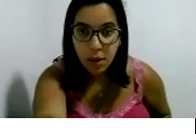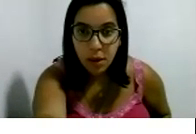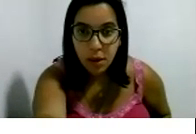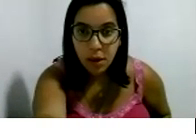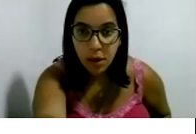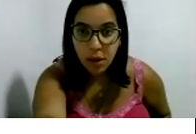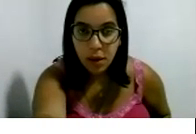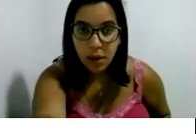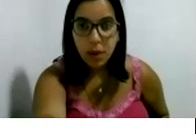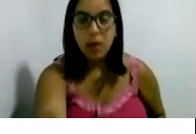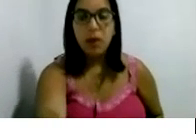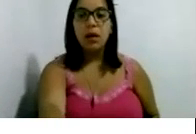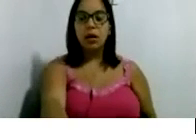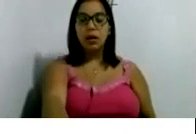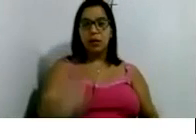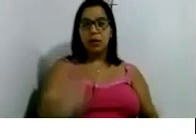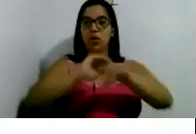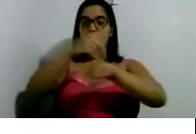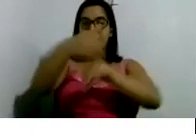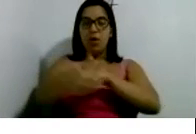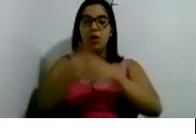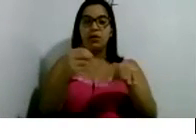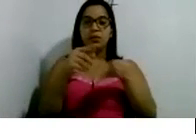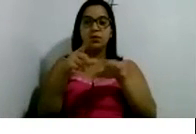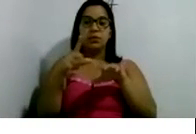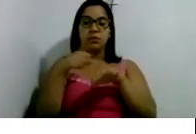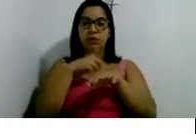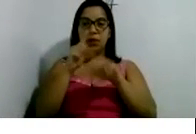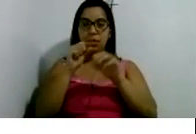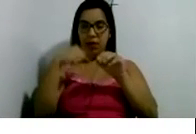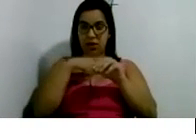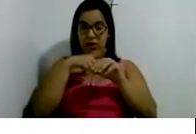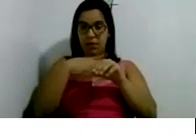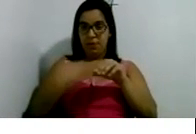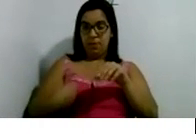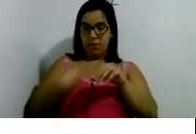A gente está vendo uma mórula da região externa. Então, aqui internamente a gente tem